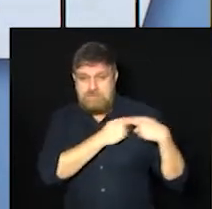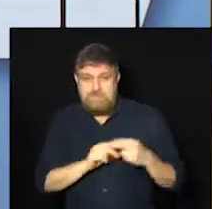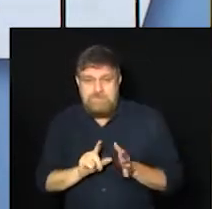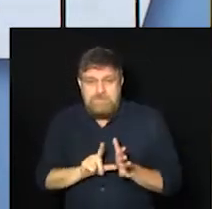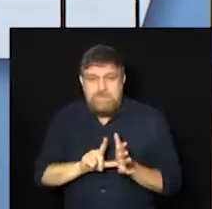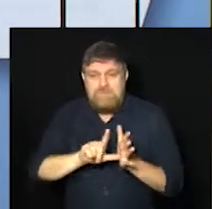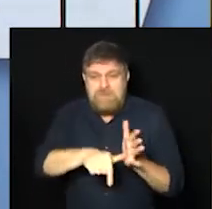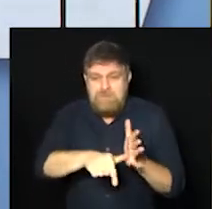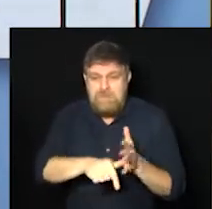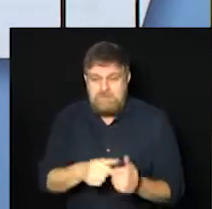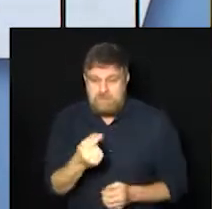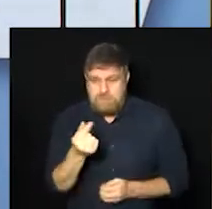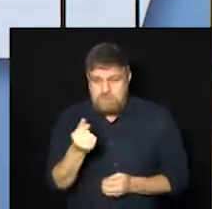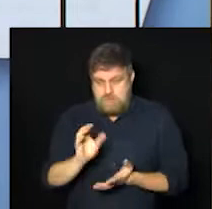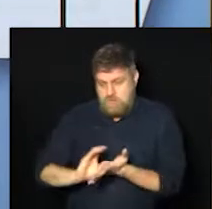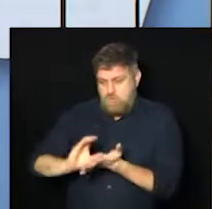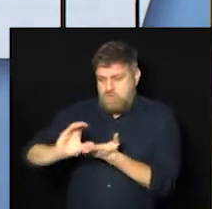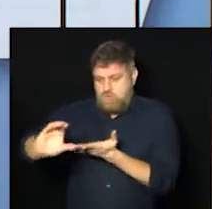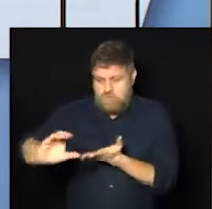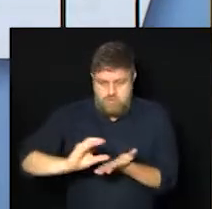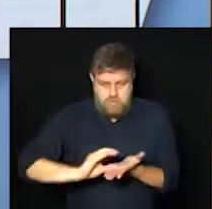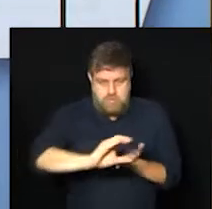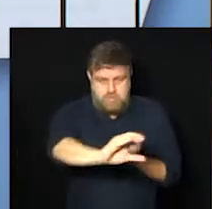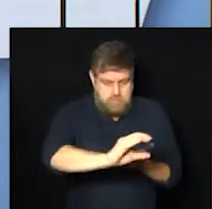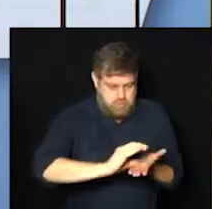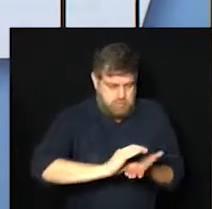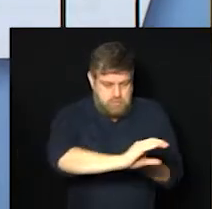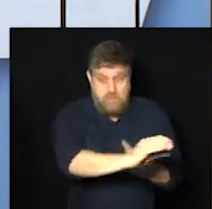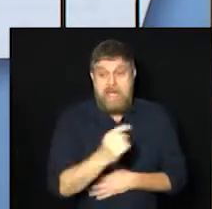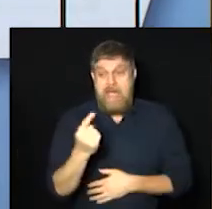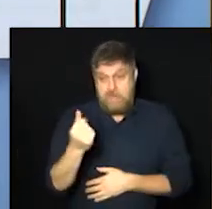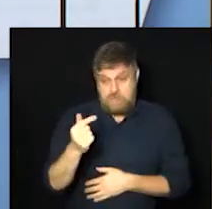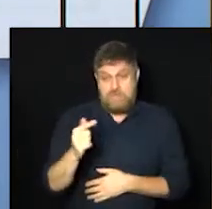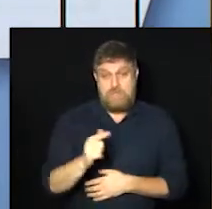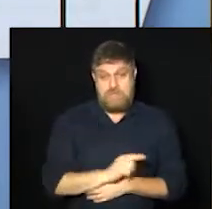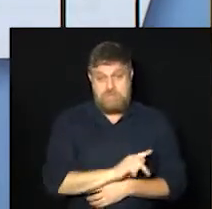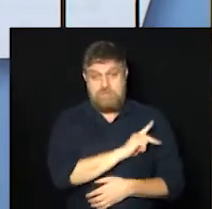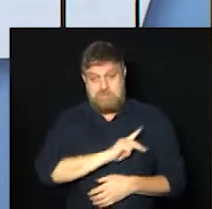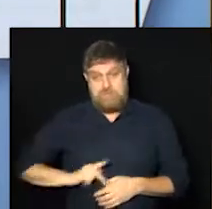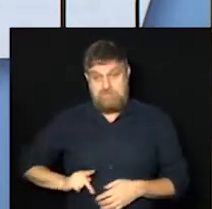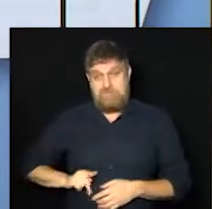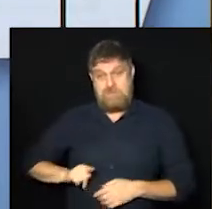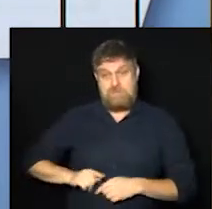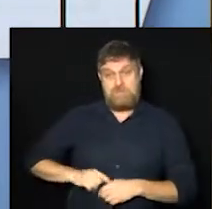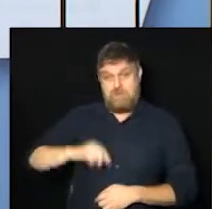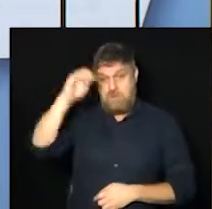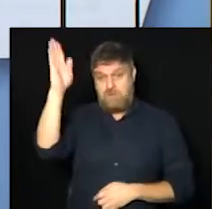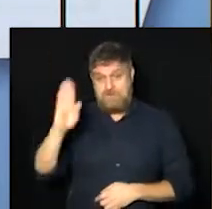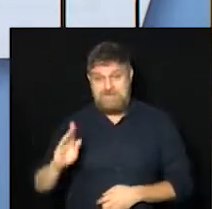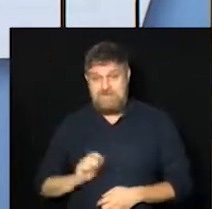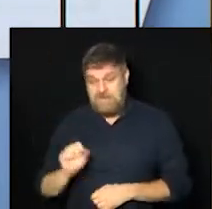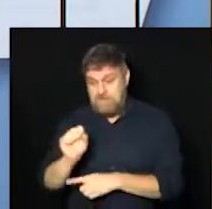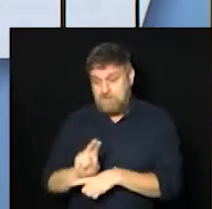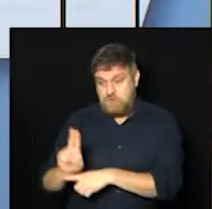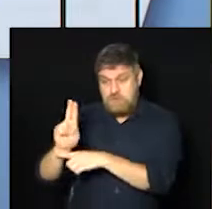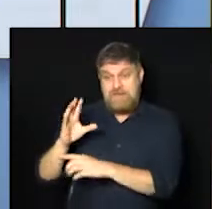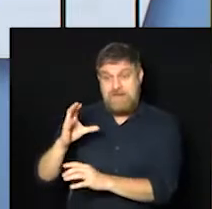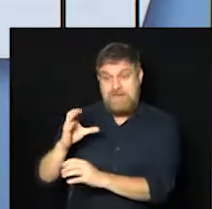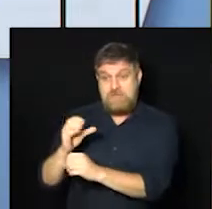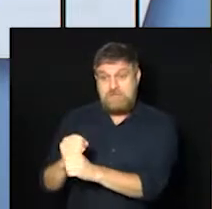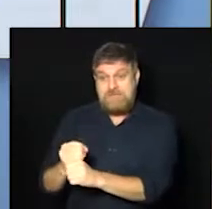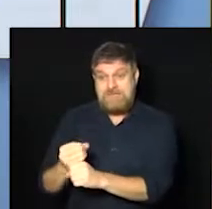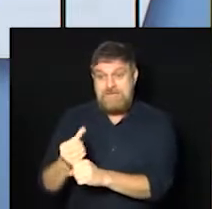por essa distribuição dessas verbas que vem do governo federal. Então, em Sumaré, nós já temos 642